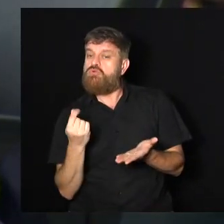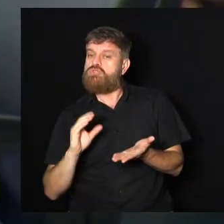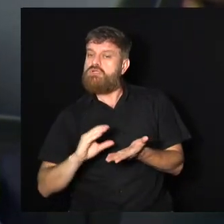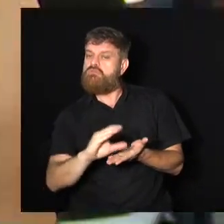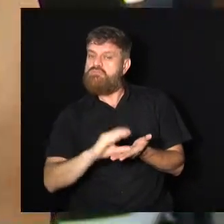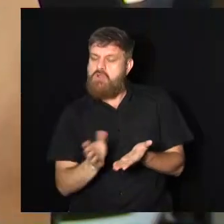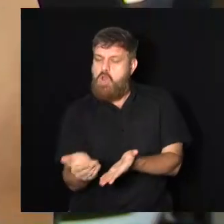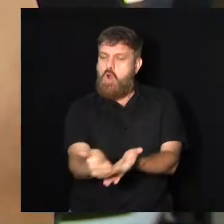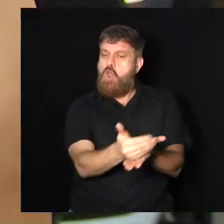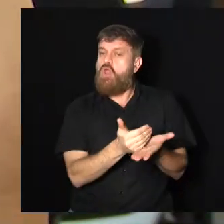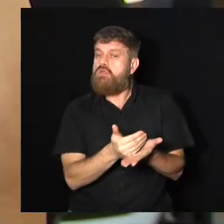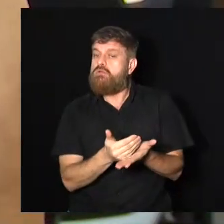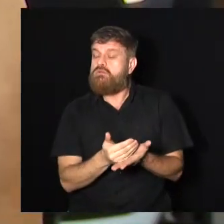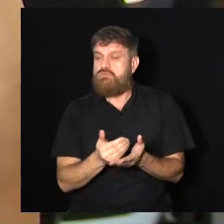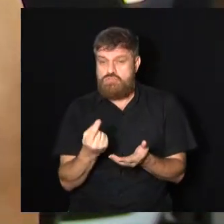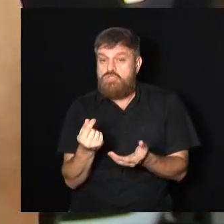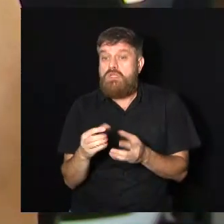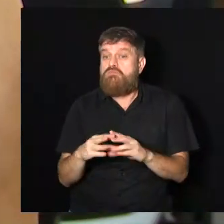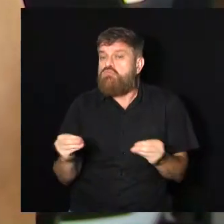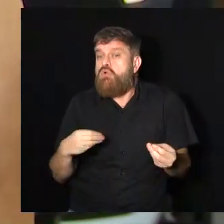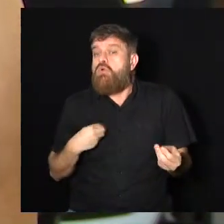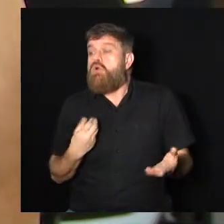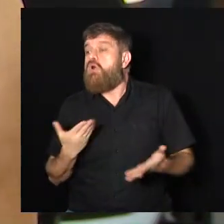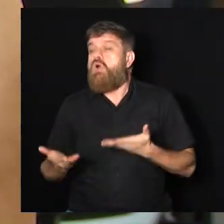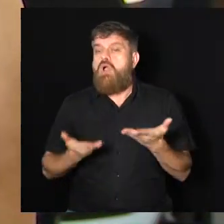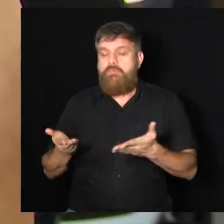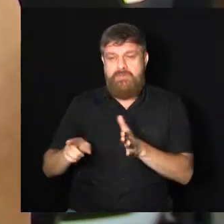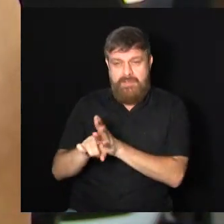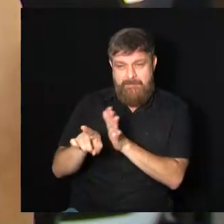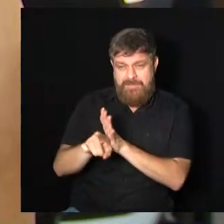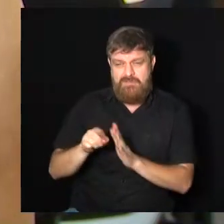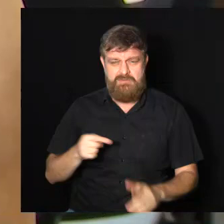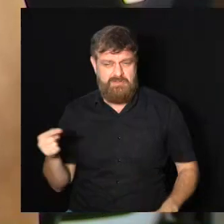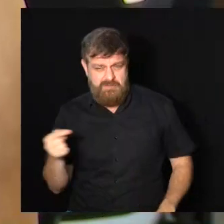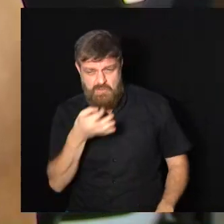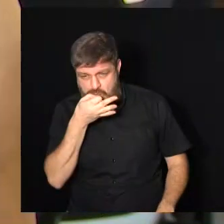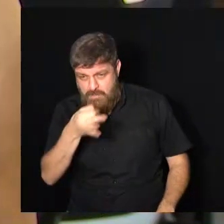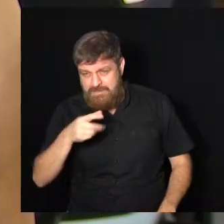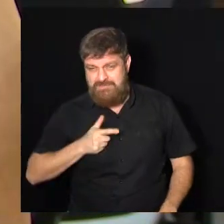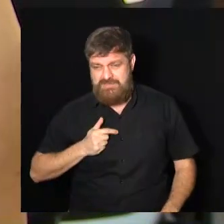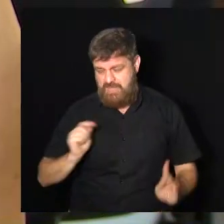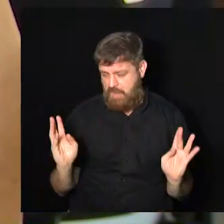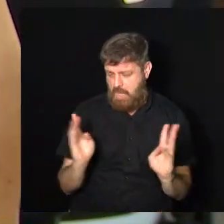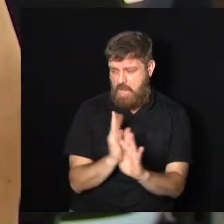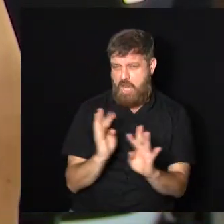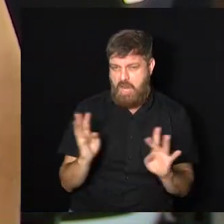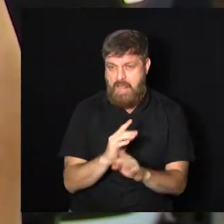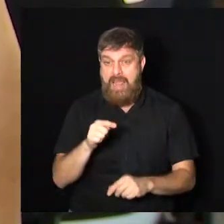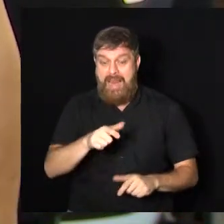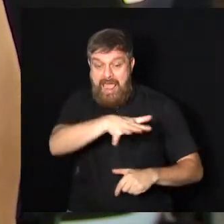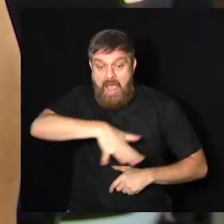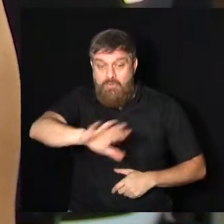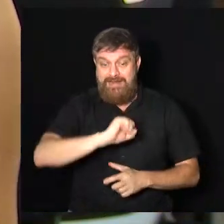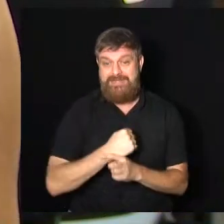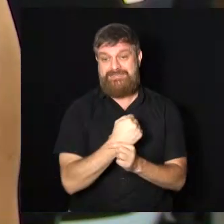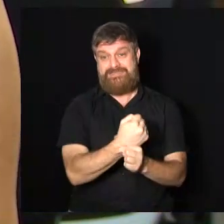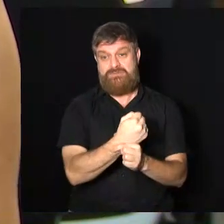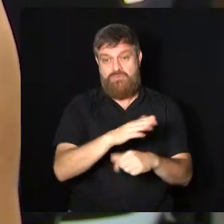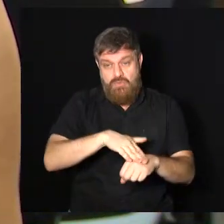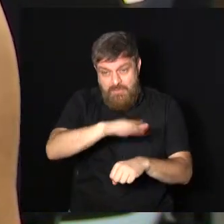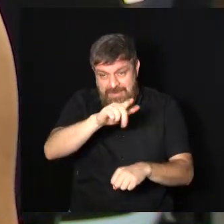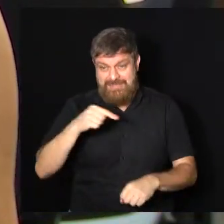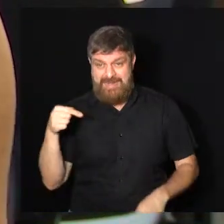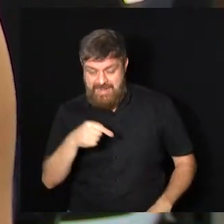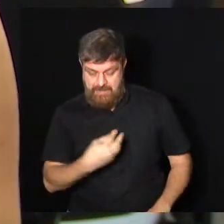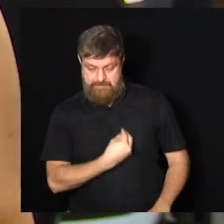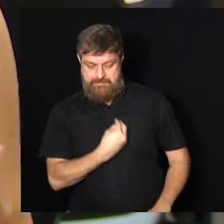eventos. Entre outras coisas, a parlamentar acredita que quanto mais movimentação mais seguro é o lugar. O fato de você ter movimento